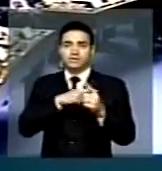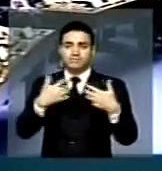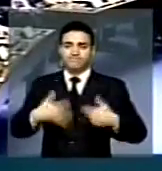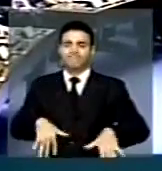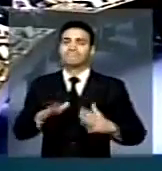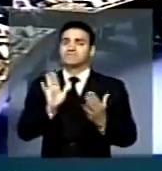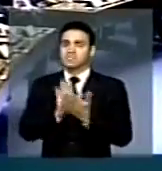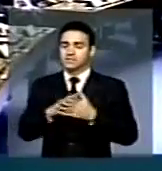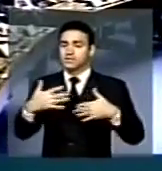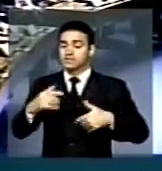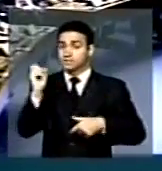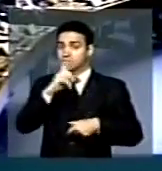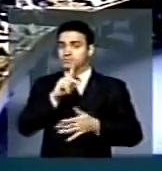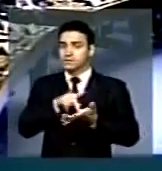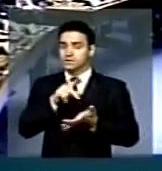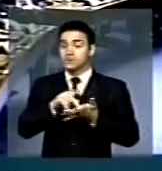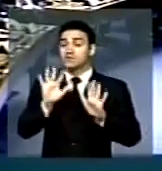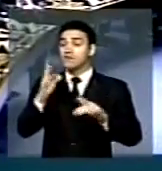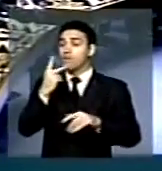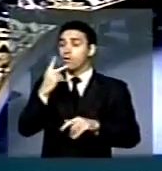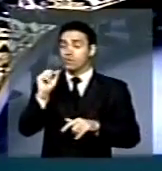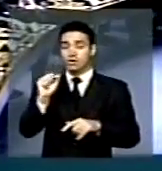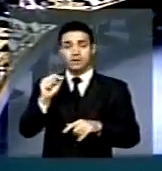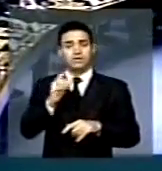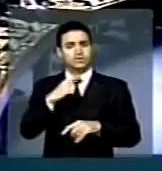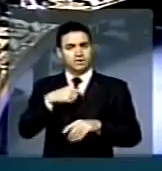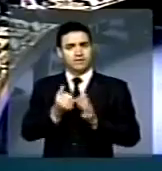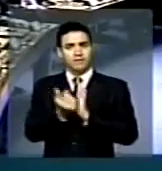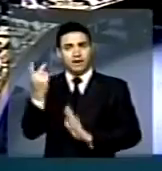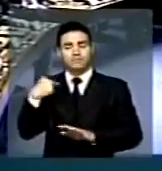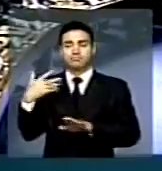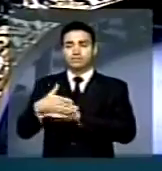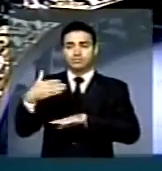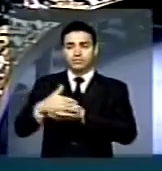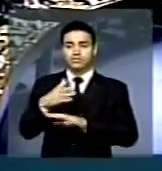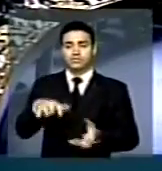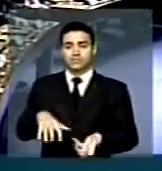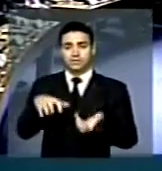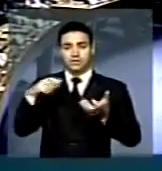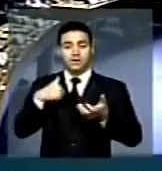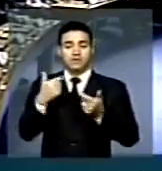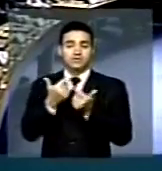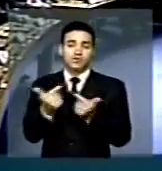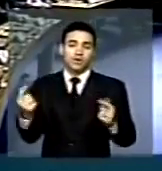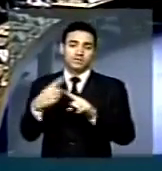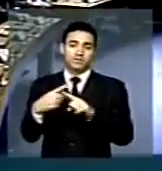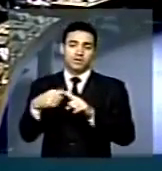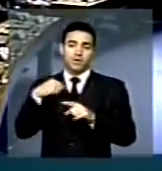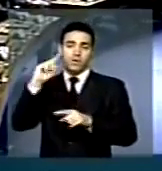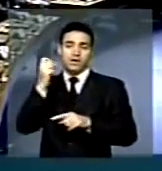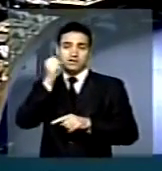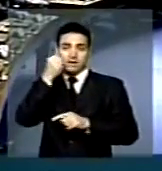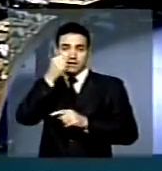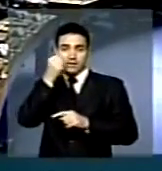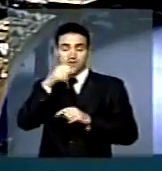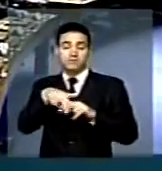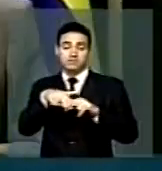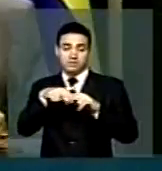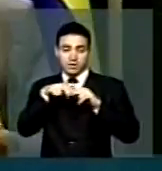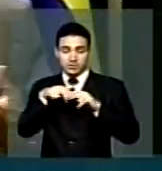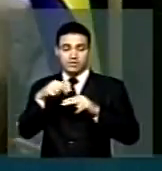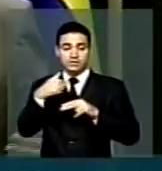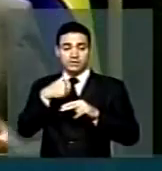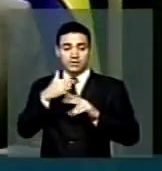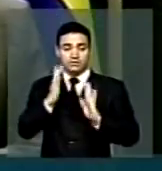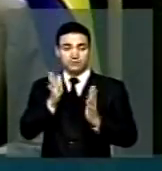foi mencionado aqui que eu vim inúmeras vezes ao Congresso. Eu tinha vantagem que era senador e que, portanto,